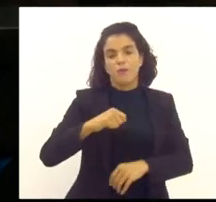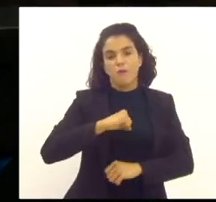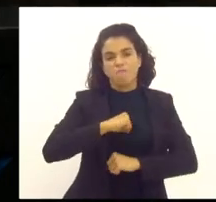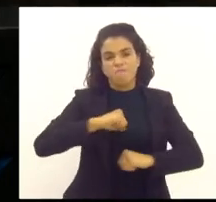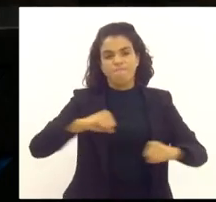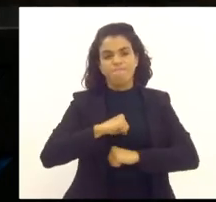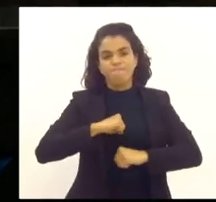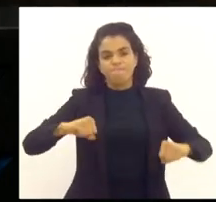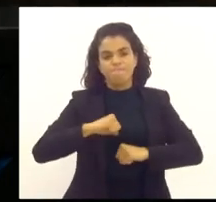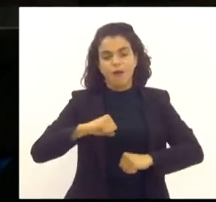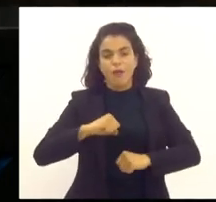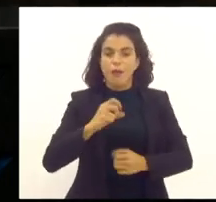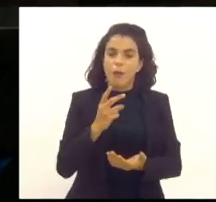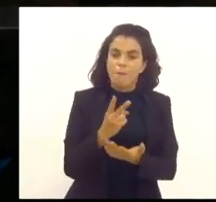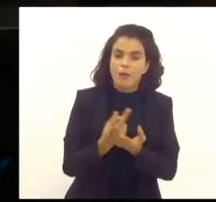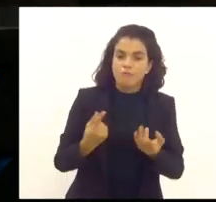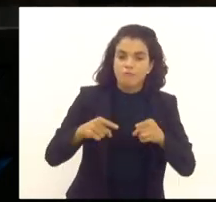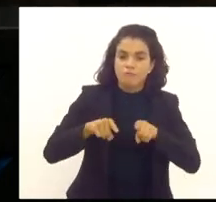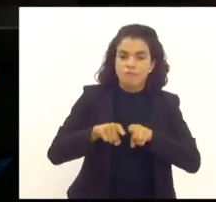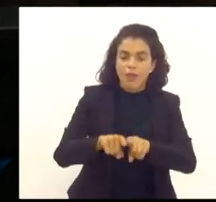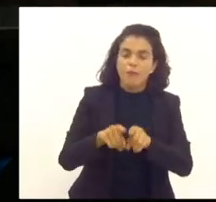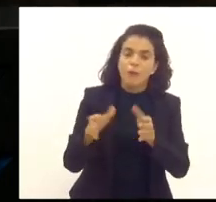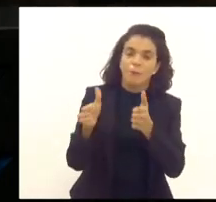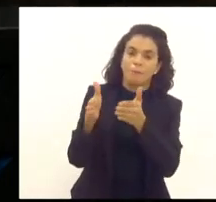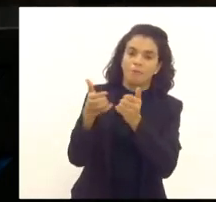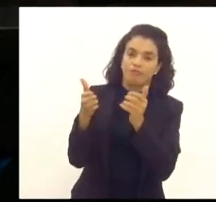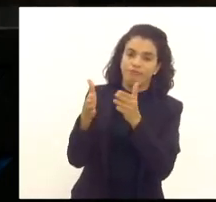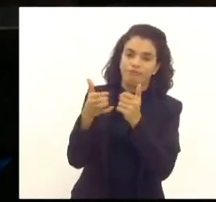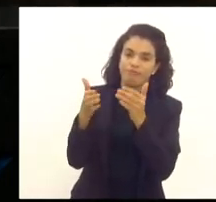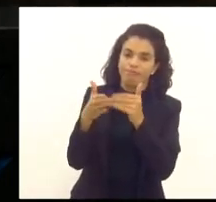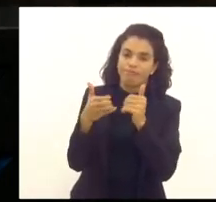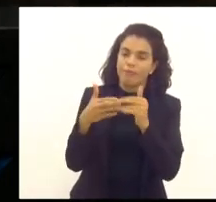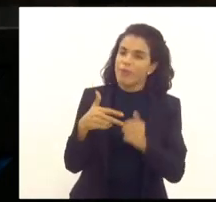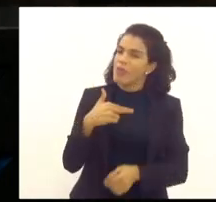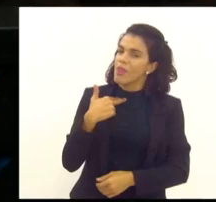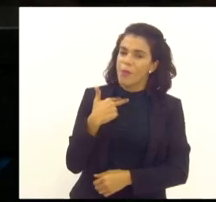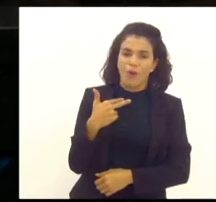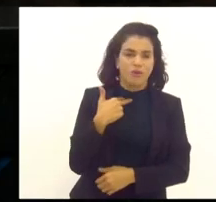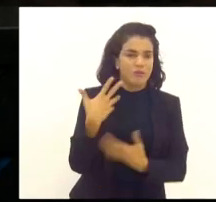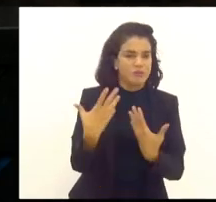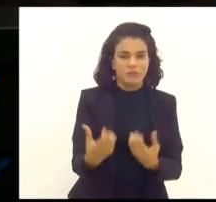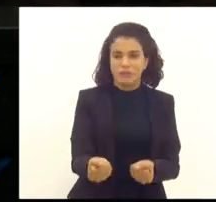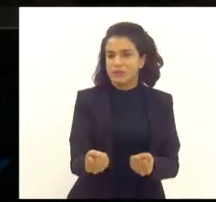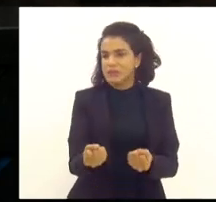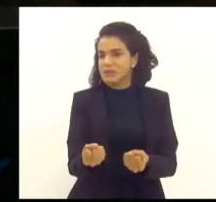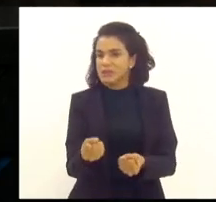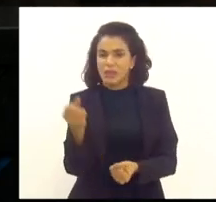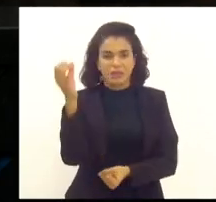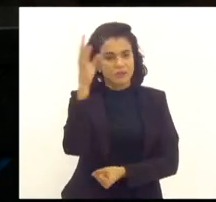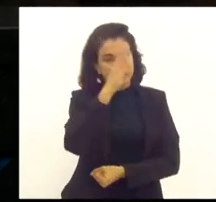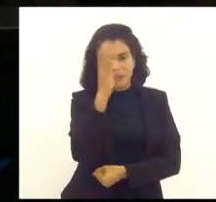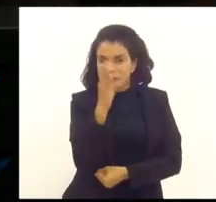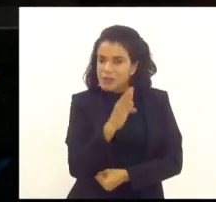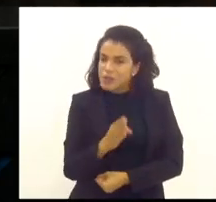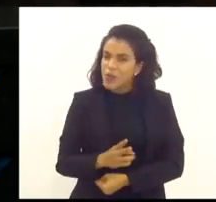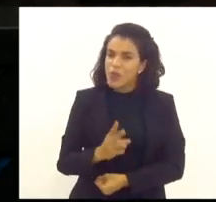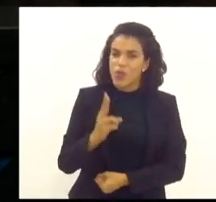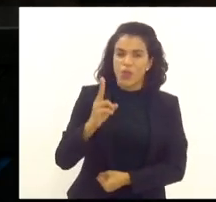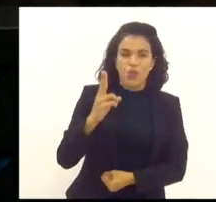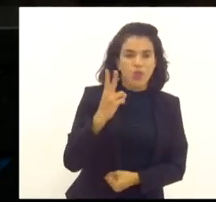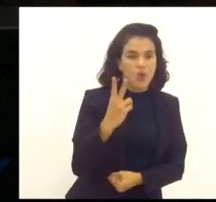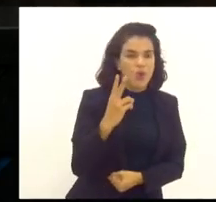ao mesmo tempo a minha conclamação que não podemos aceitar no Brasil de